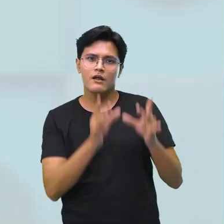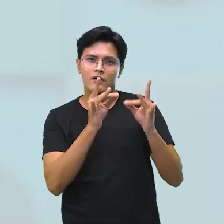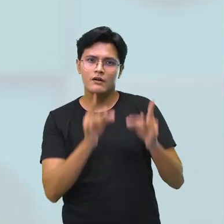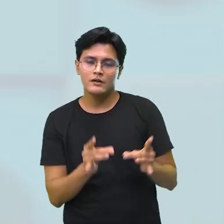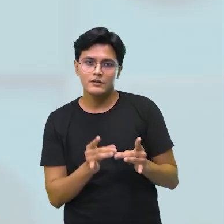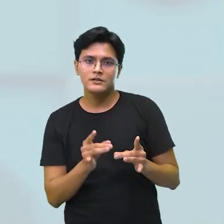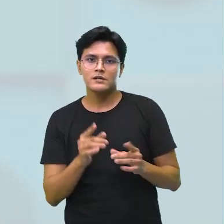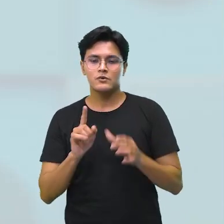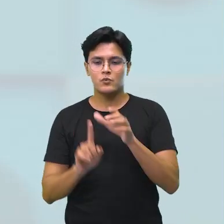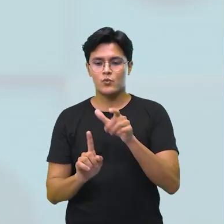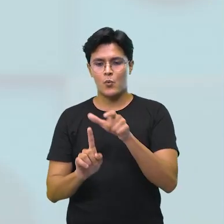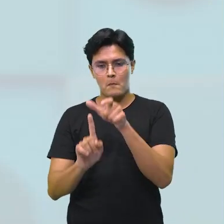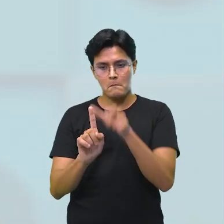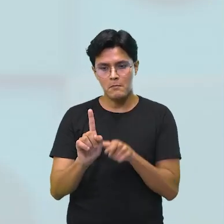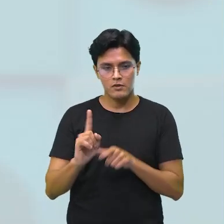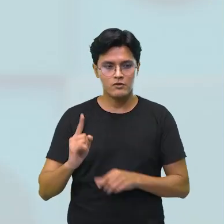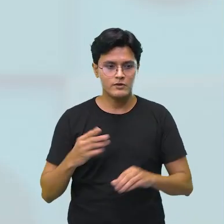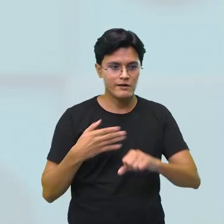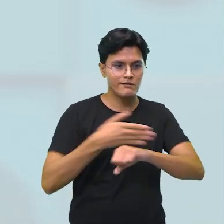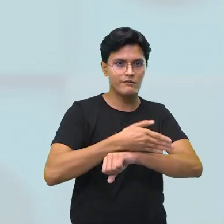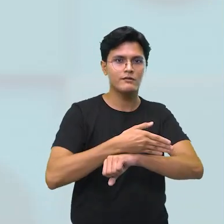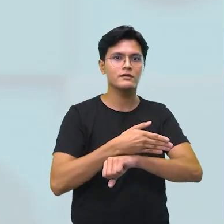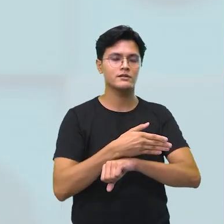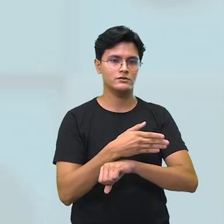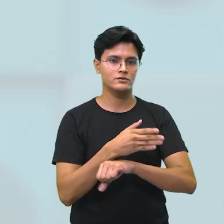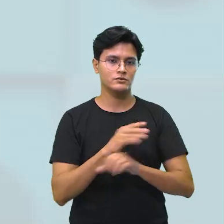quando eu entrei e eu pisei,